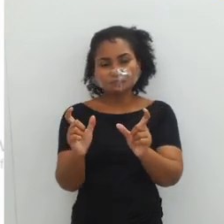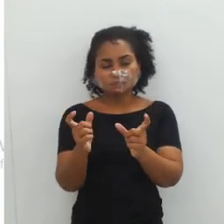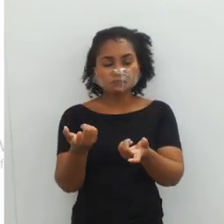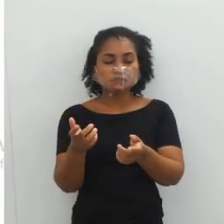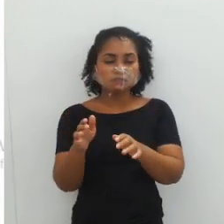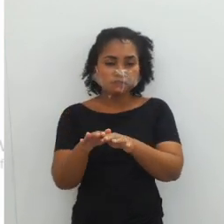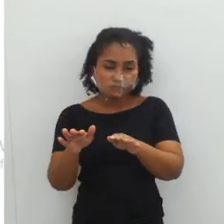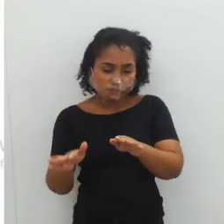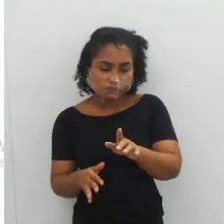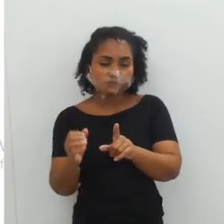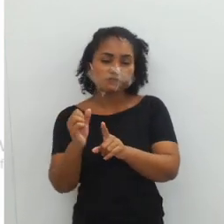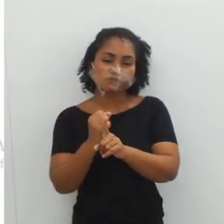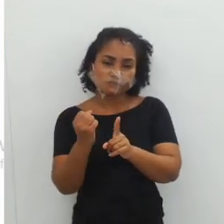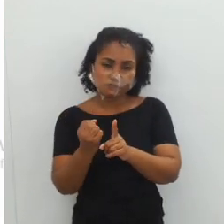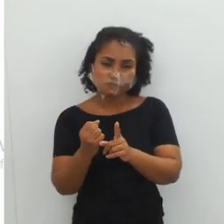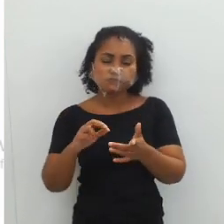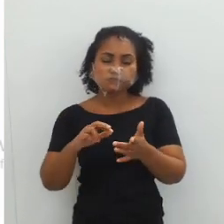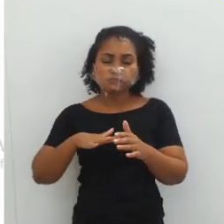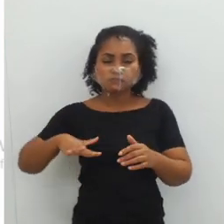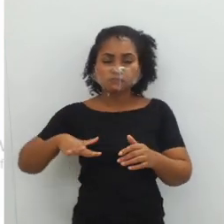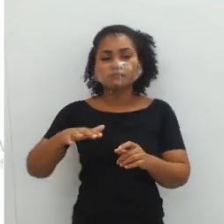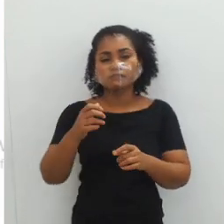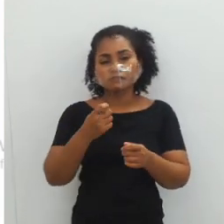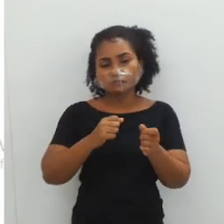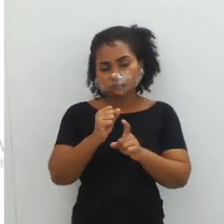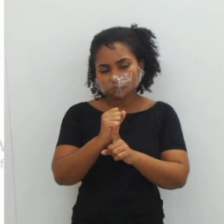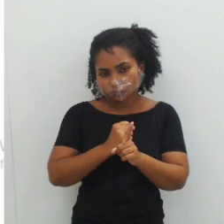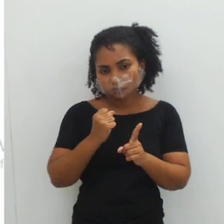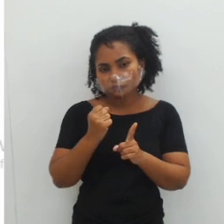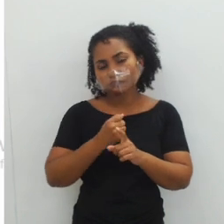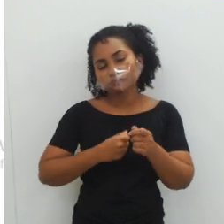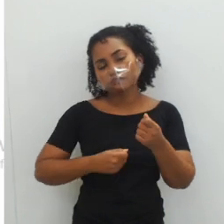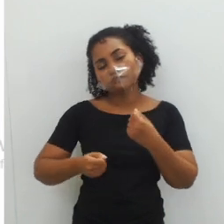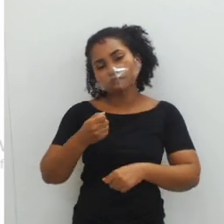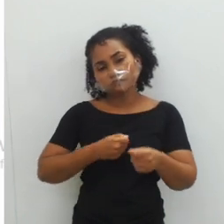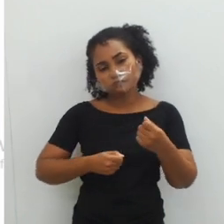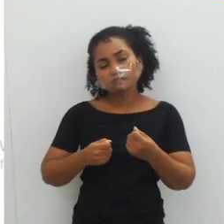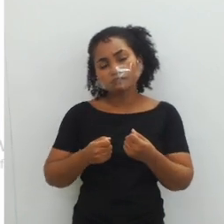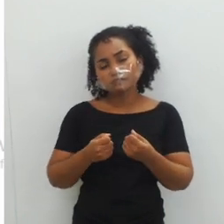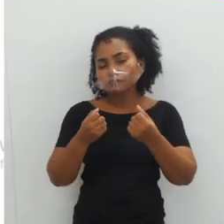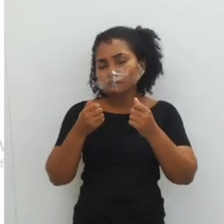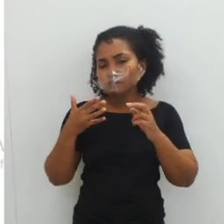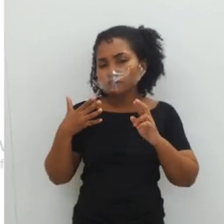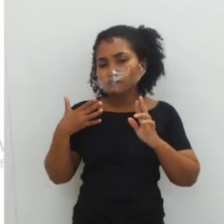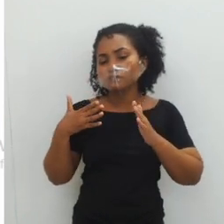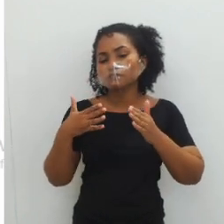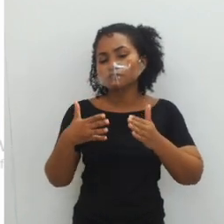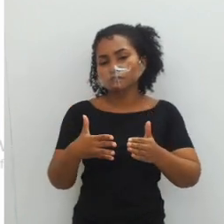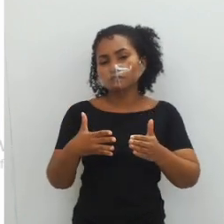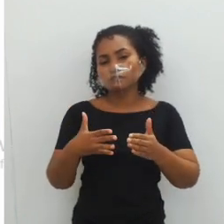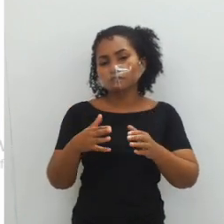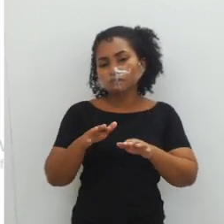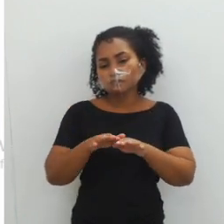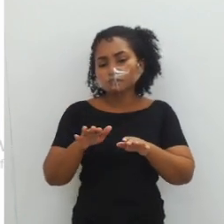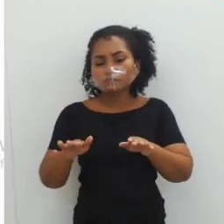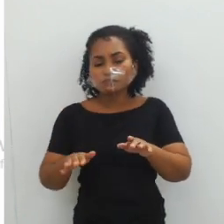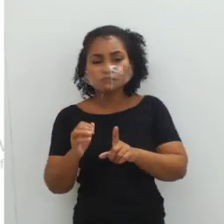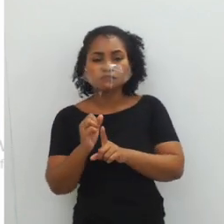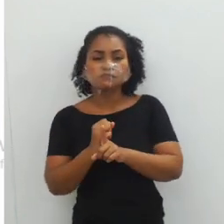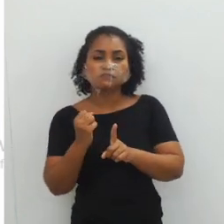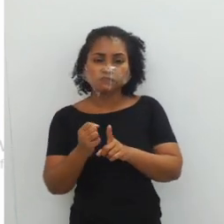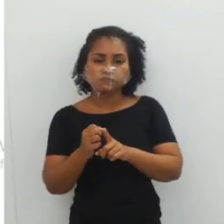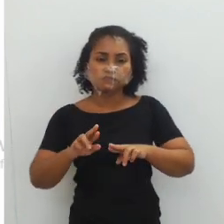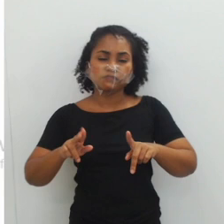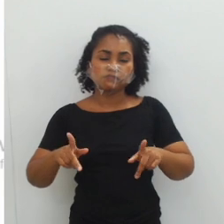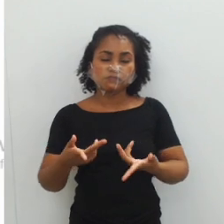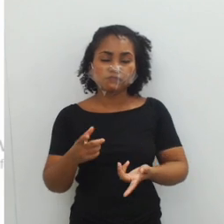termo sociológico e econômico que designa a diferença entre classes